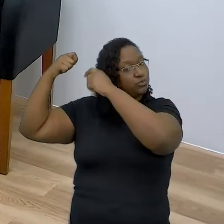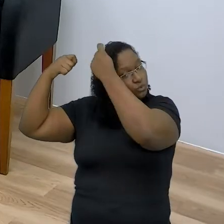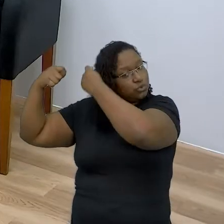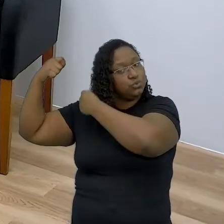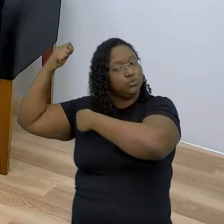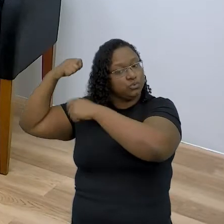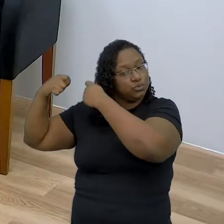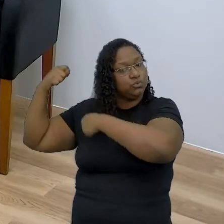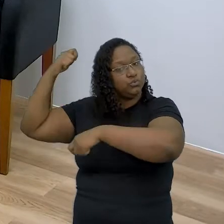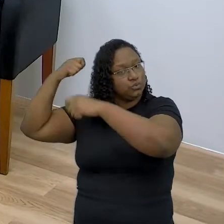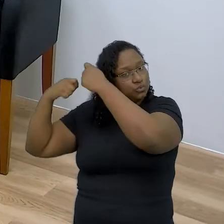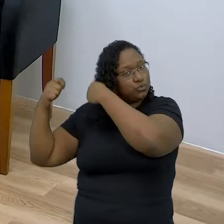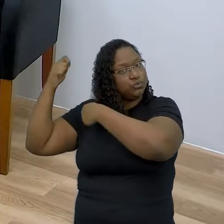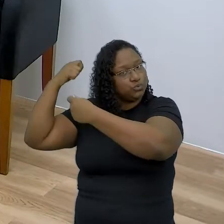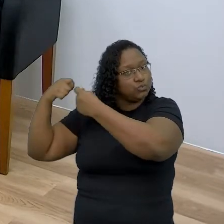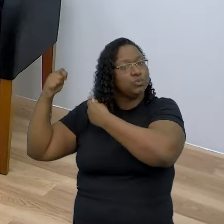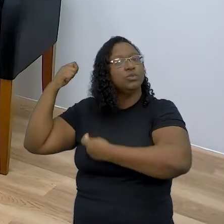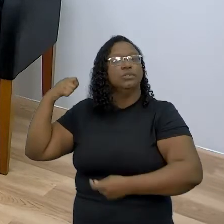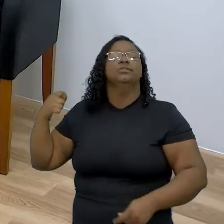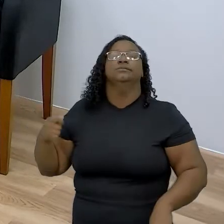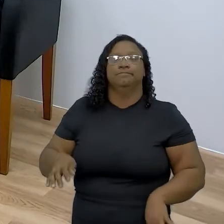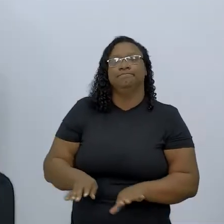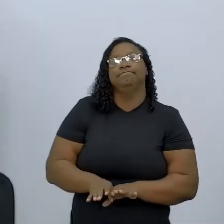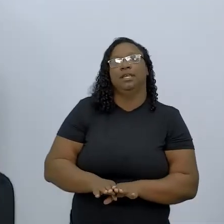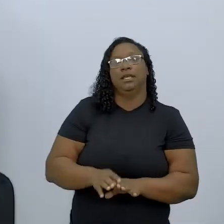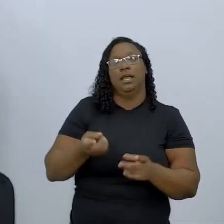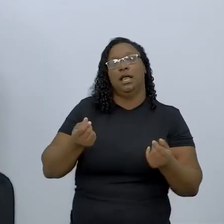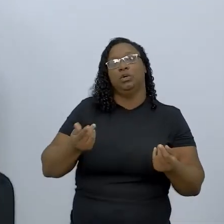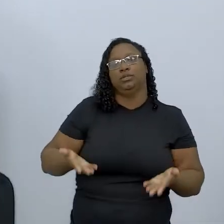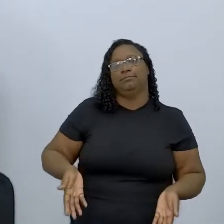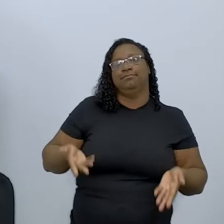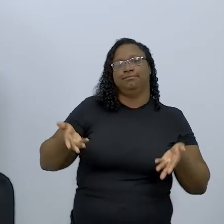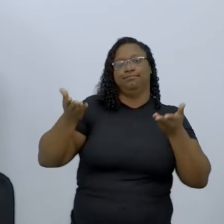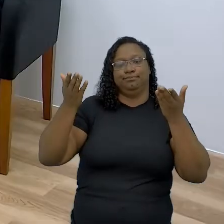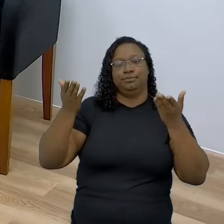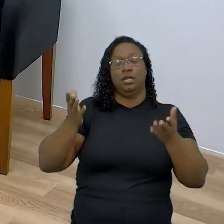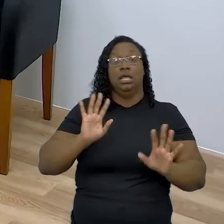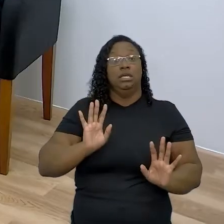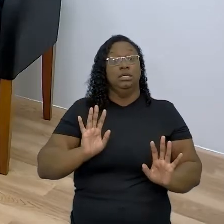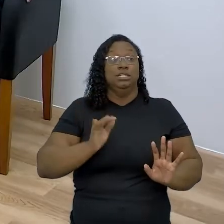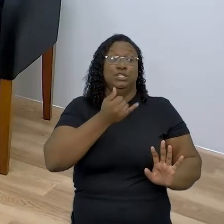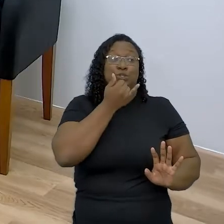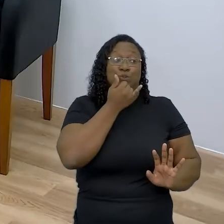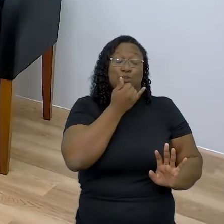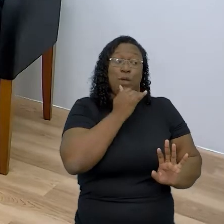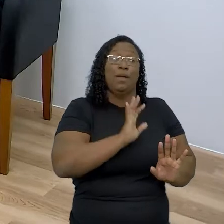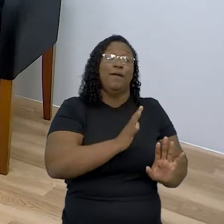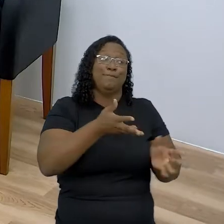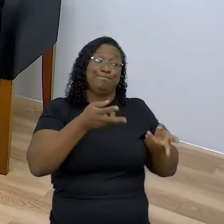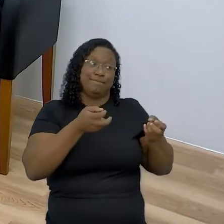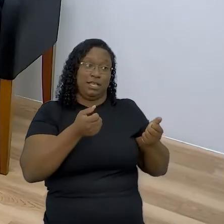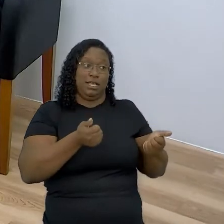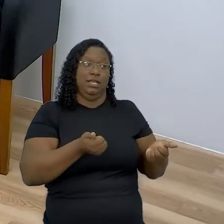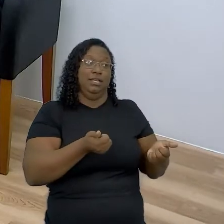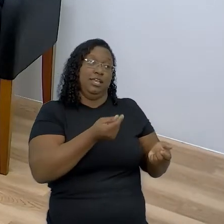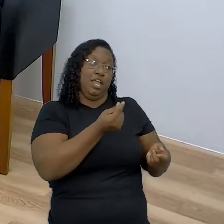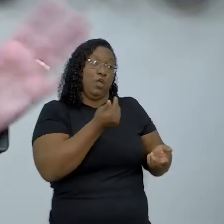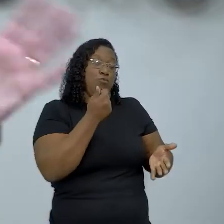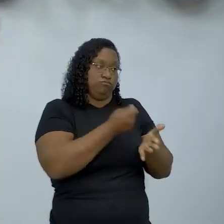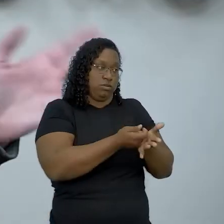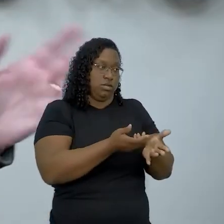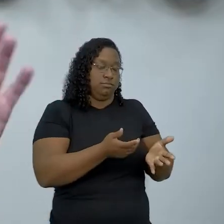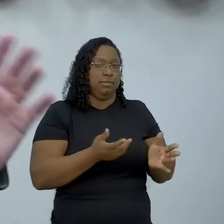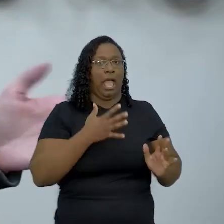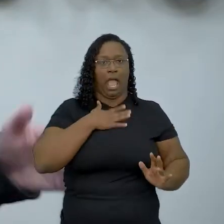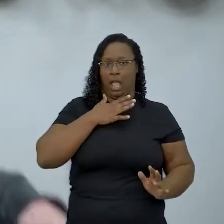na mesma ligação. Desculpa. Por isso que a conta é alta daquele jeito. Desculpa a indiscrição. Quanto você paga na sua conta normalmente? Então, a minha conta é entre 150 e